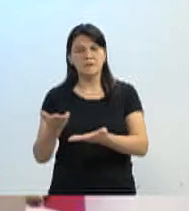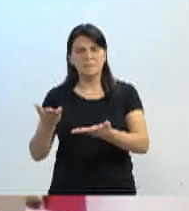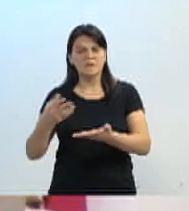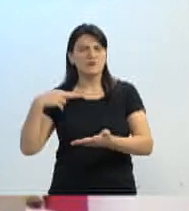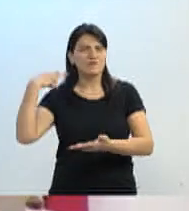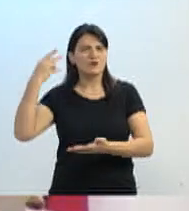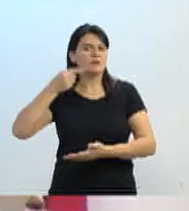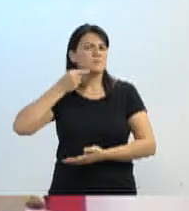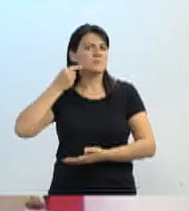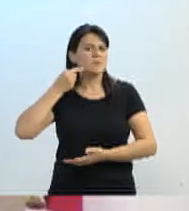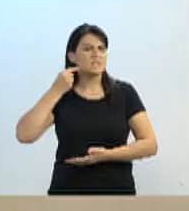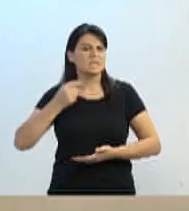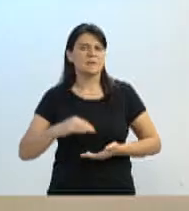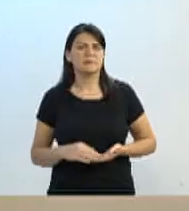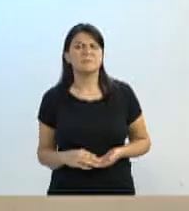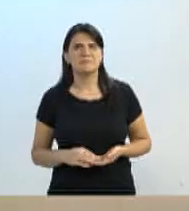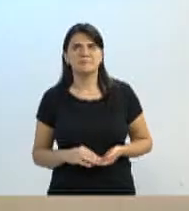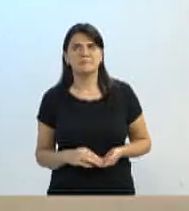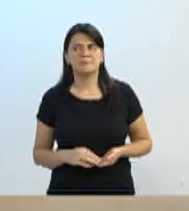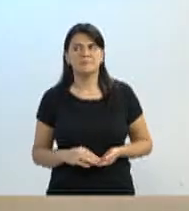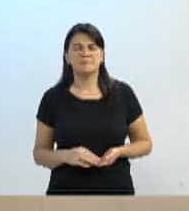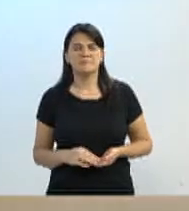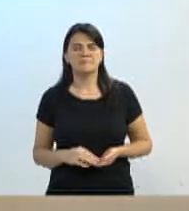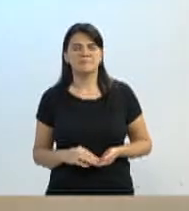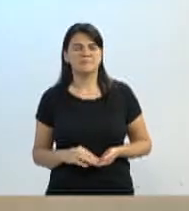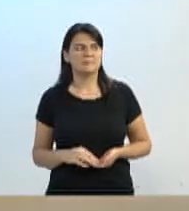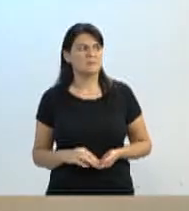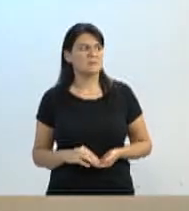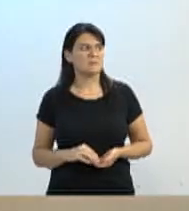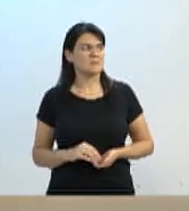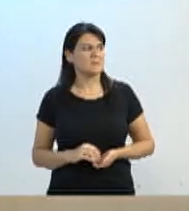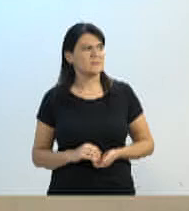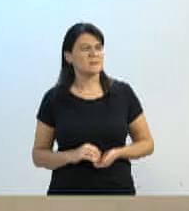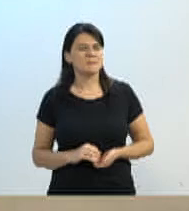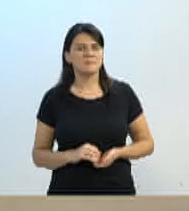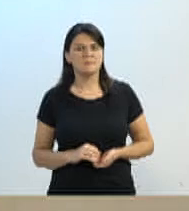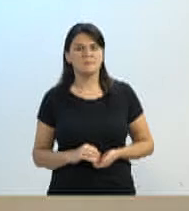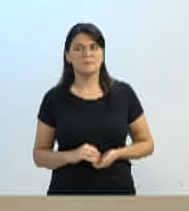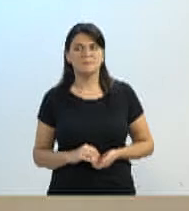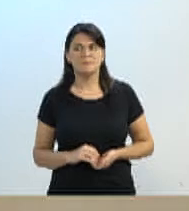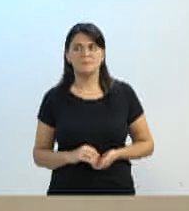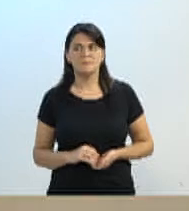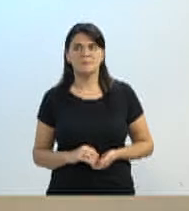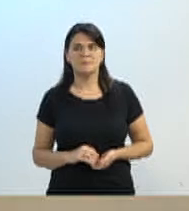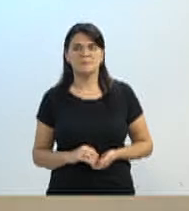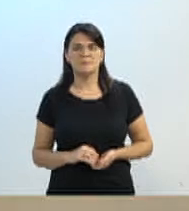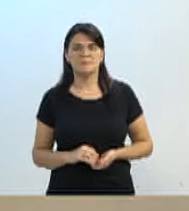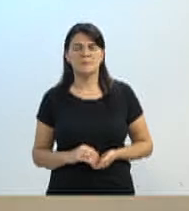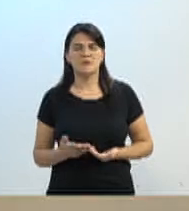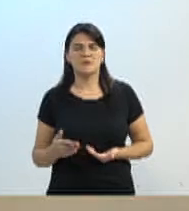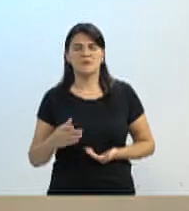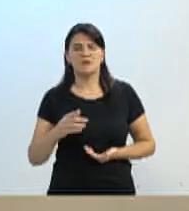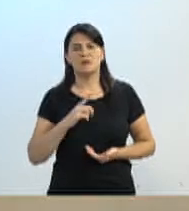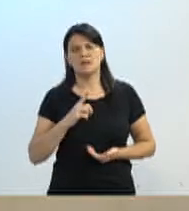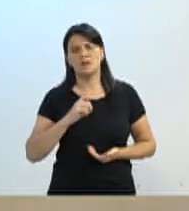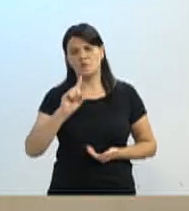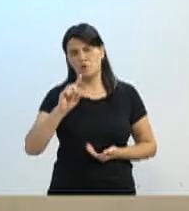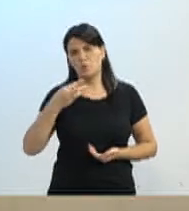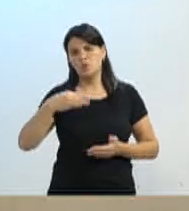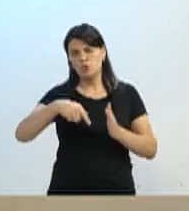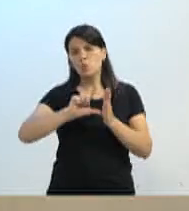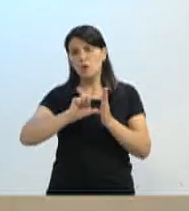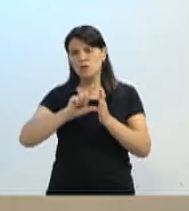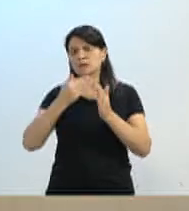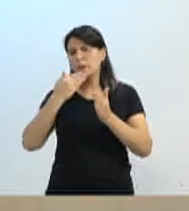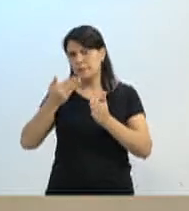O vereador Marcelo. Em a parte, o vereador Marcelo Lazzarin, já que ele estava 1 minuto e 30 do tempo normal antes do acréscimo.